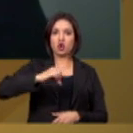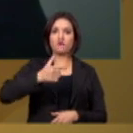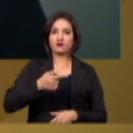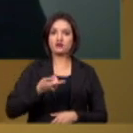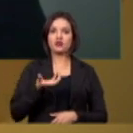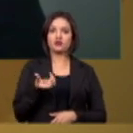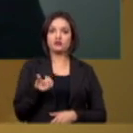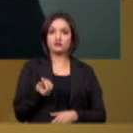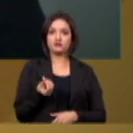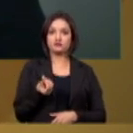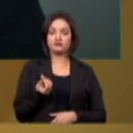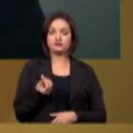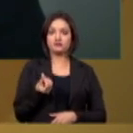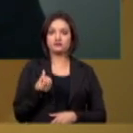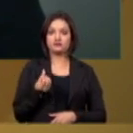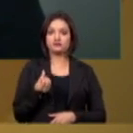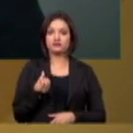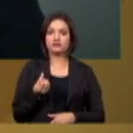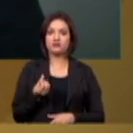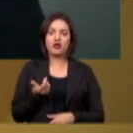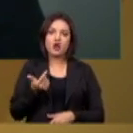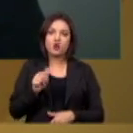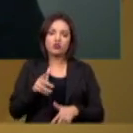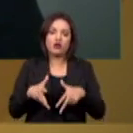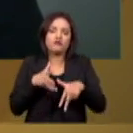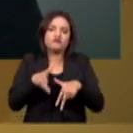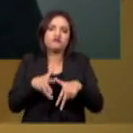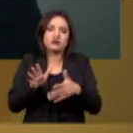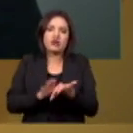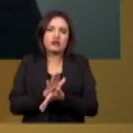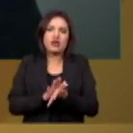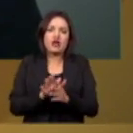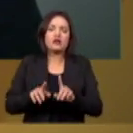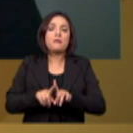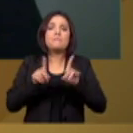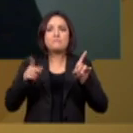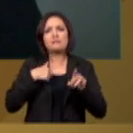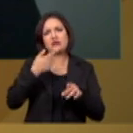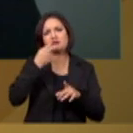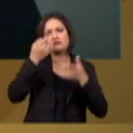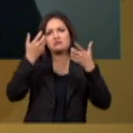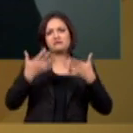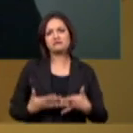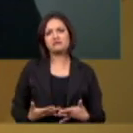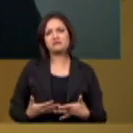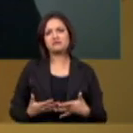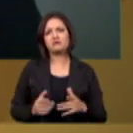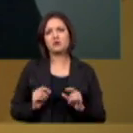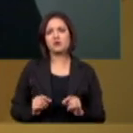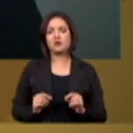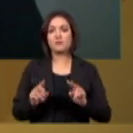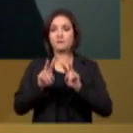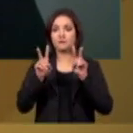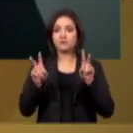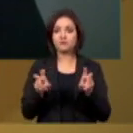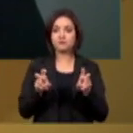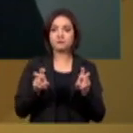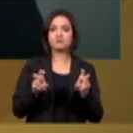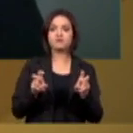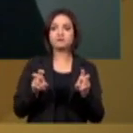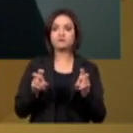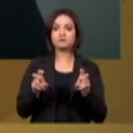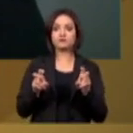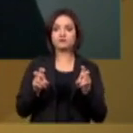9767 embora não acho que o sensação alguma matéria como afirma em